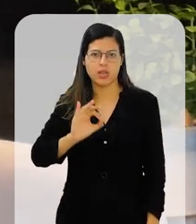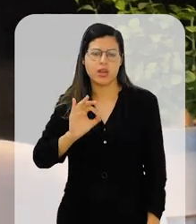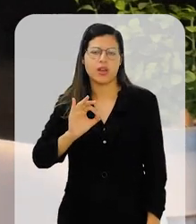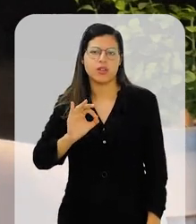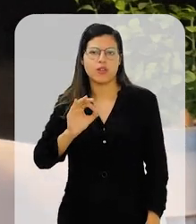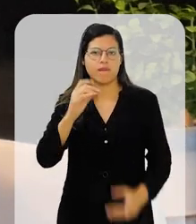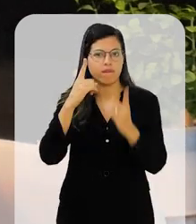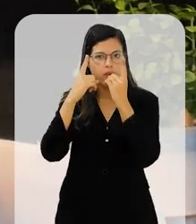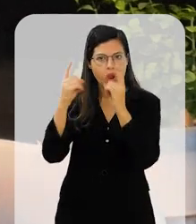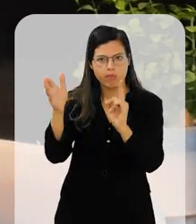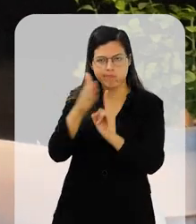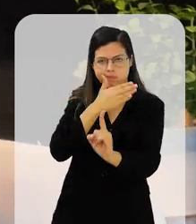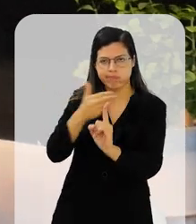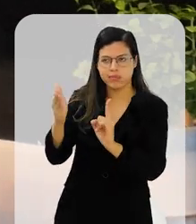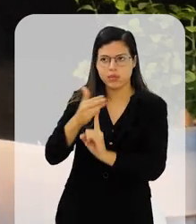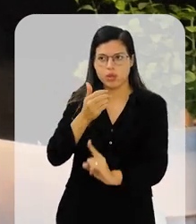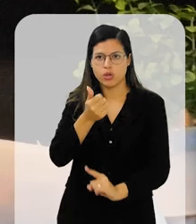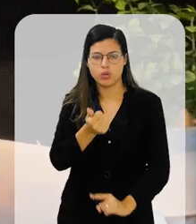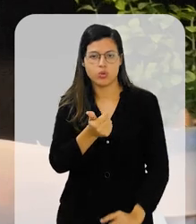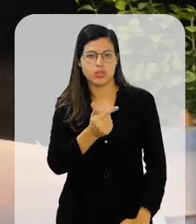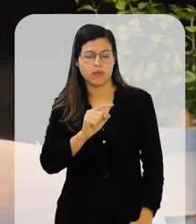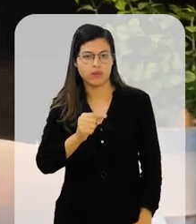12,88%. Maus tratos,